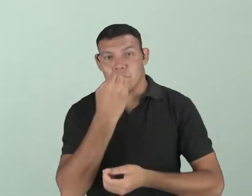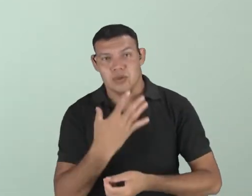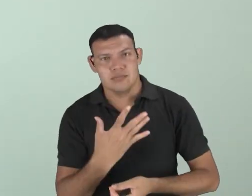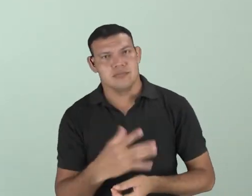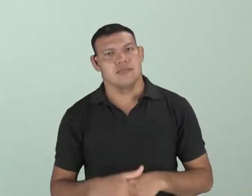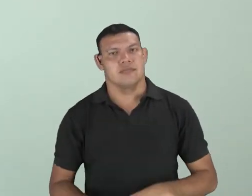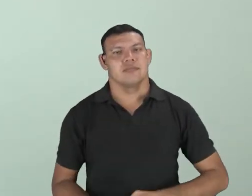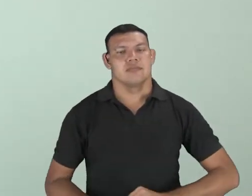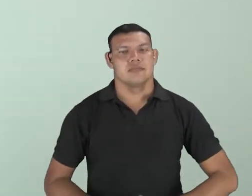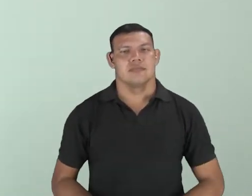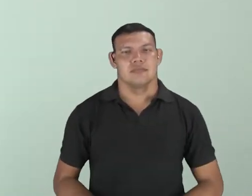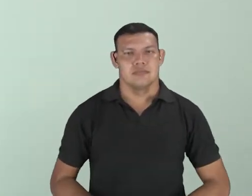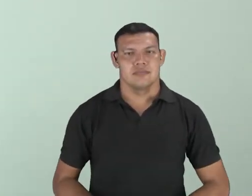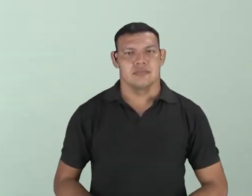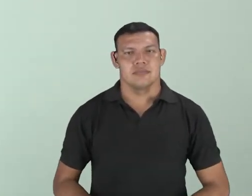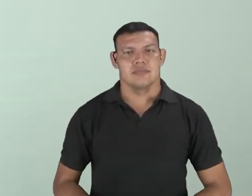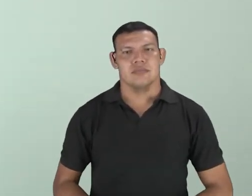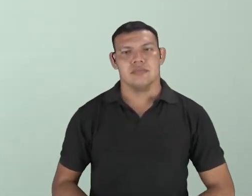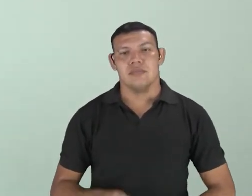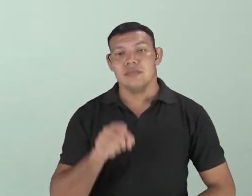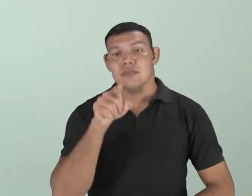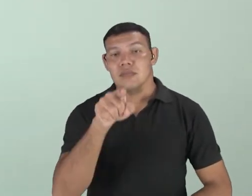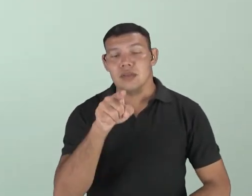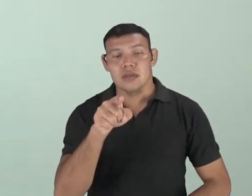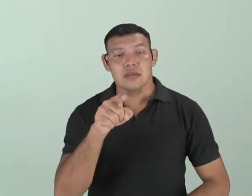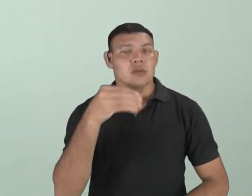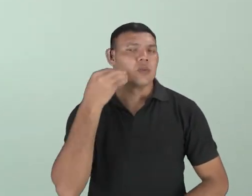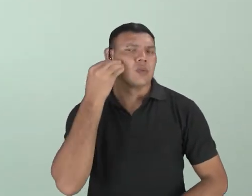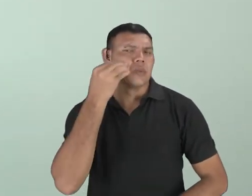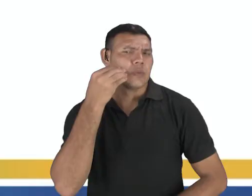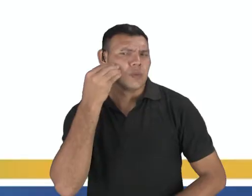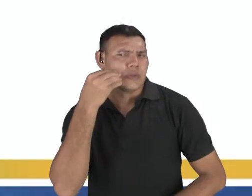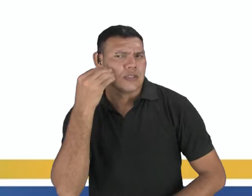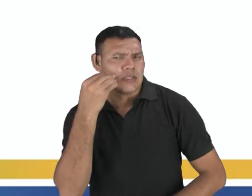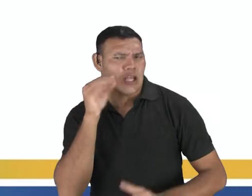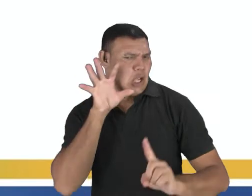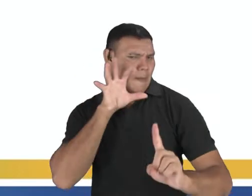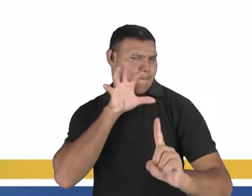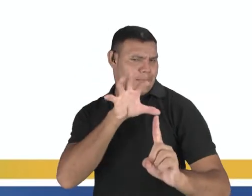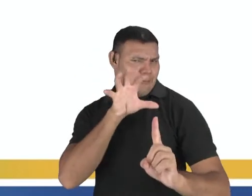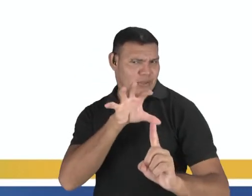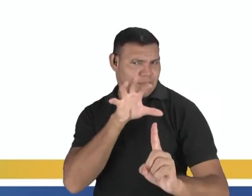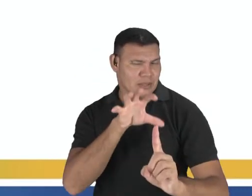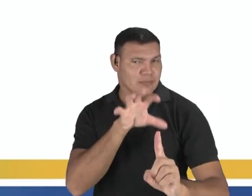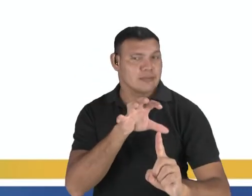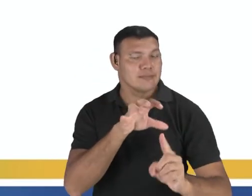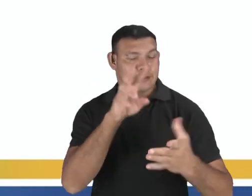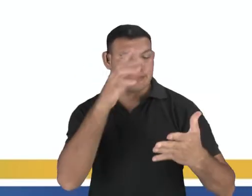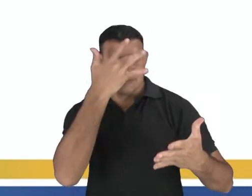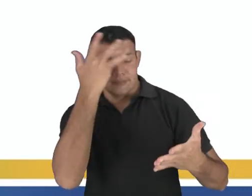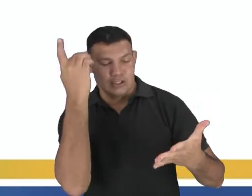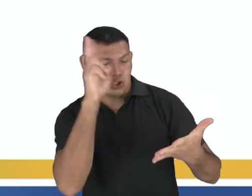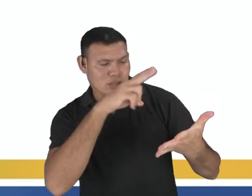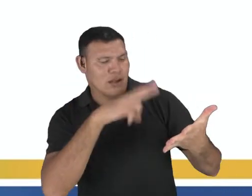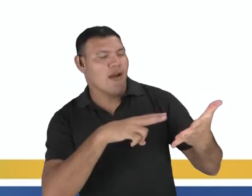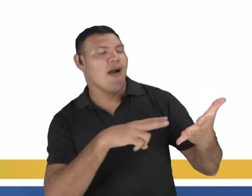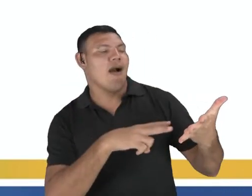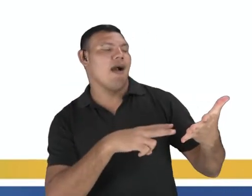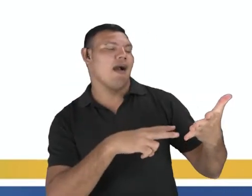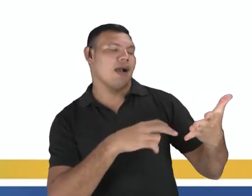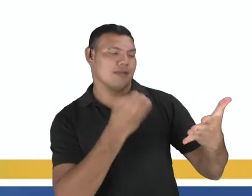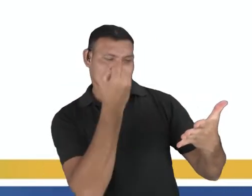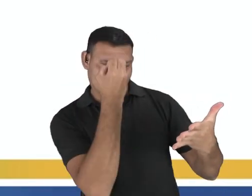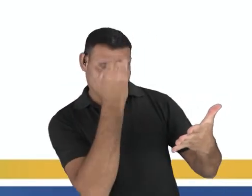contundentes e sem margem de contestação. Você vai tentar fazer o quê? Você vai tentar convencer o leitor